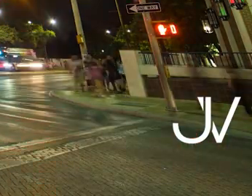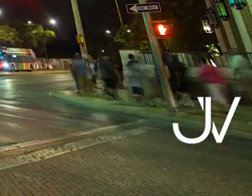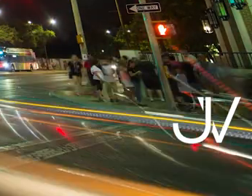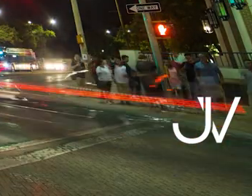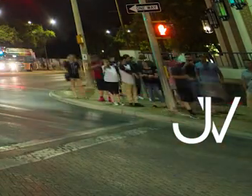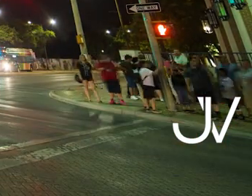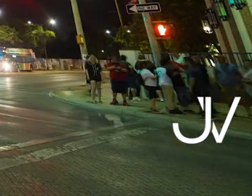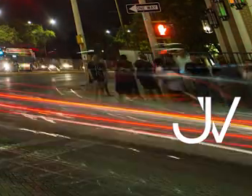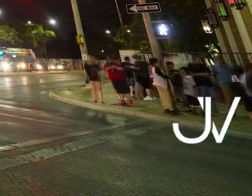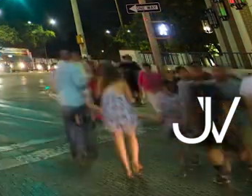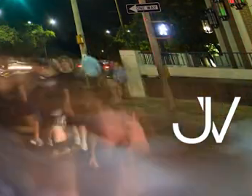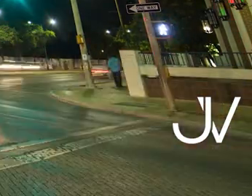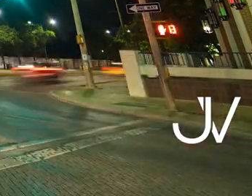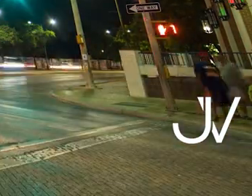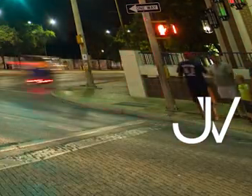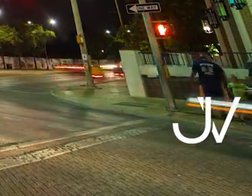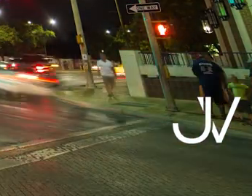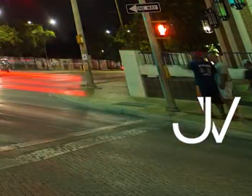E aí